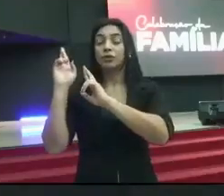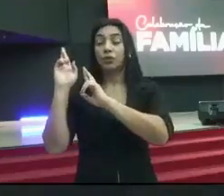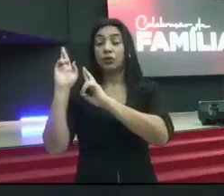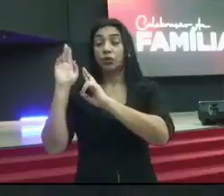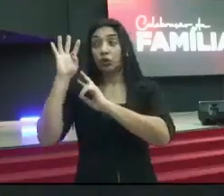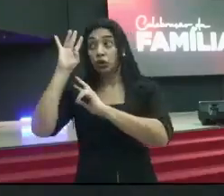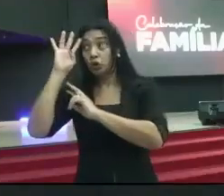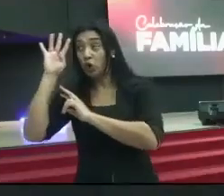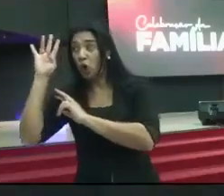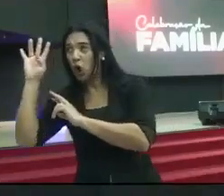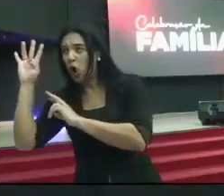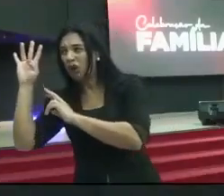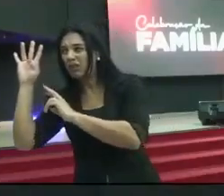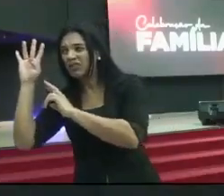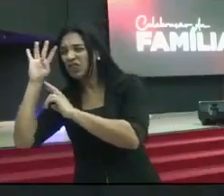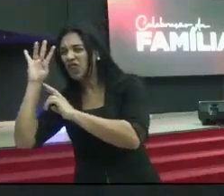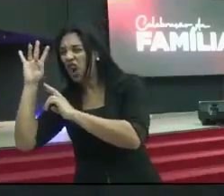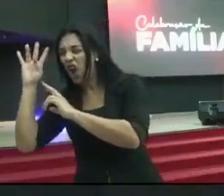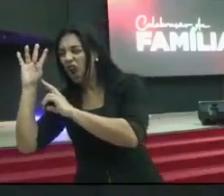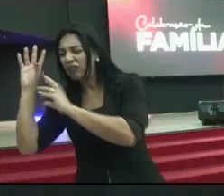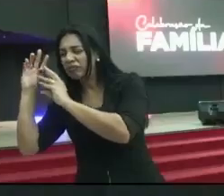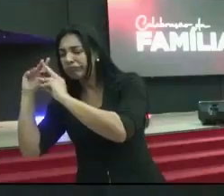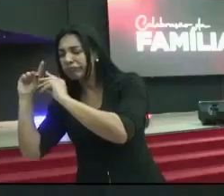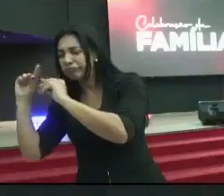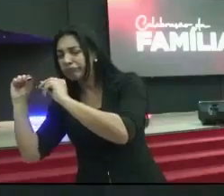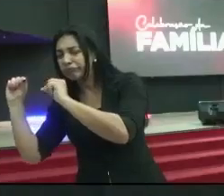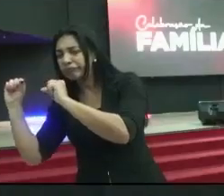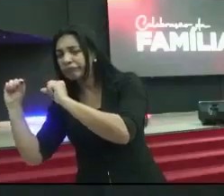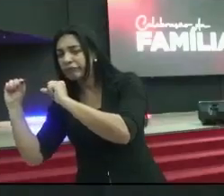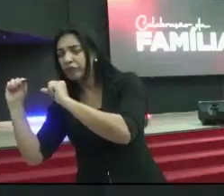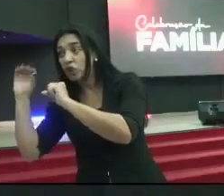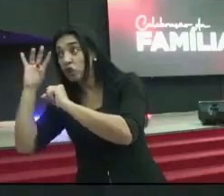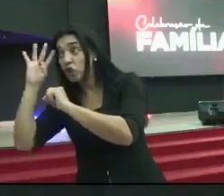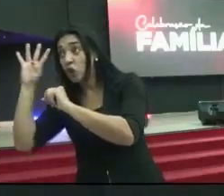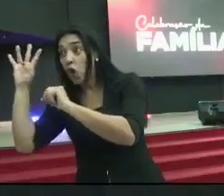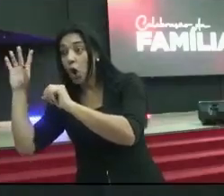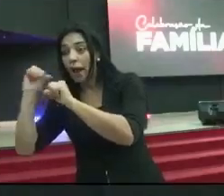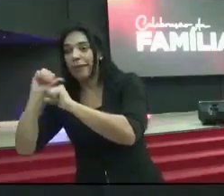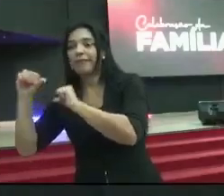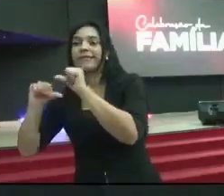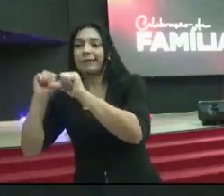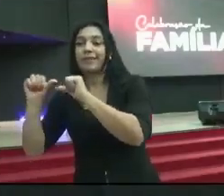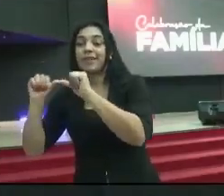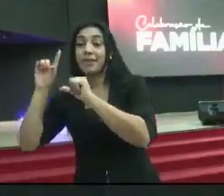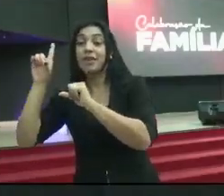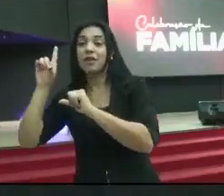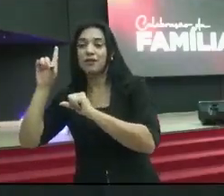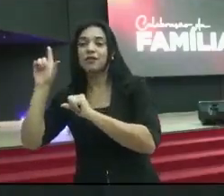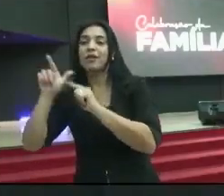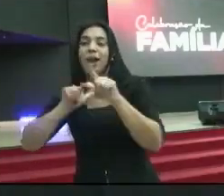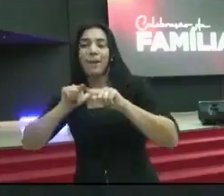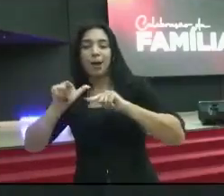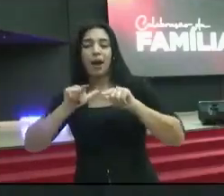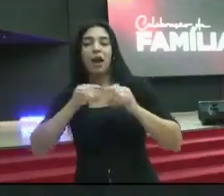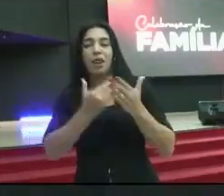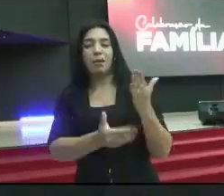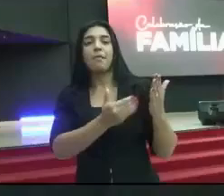Entre sonhos despedaçados e sonhos restaurados, Deus está trabalhando nas perdas.